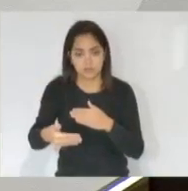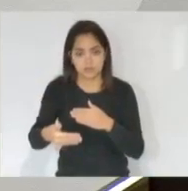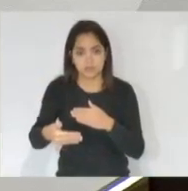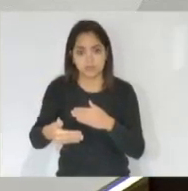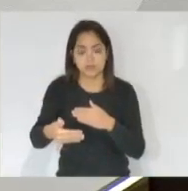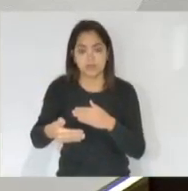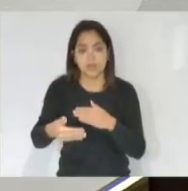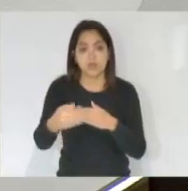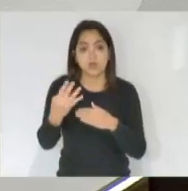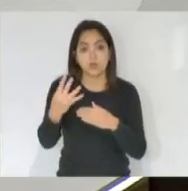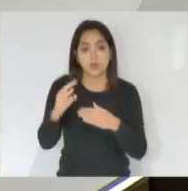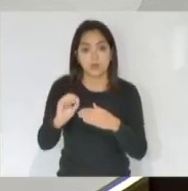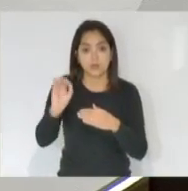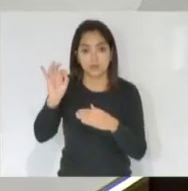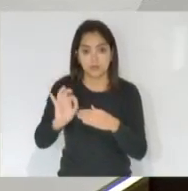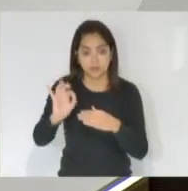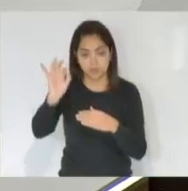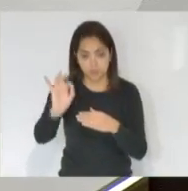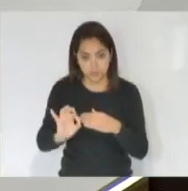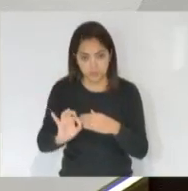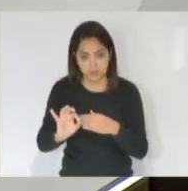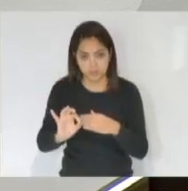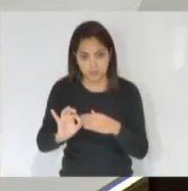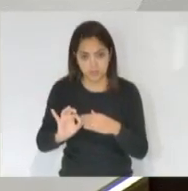apenas 40% dos leitos,